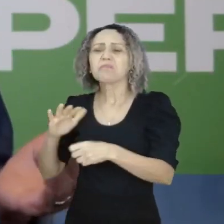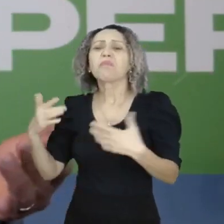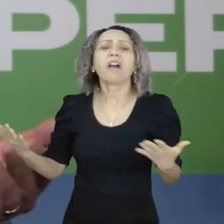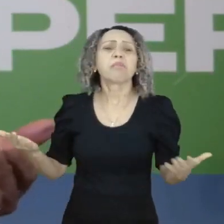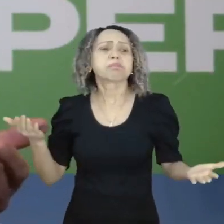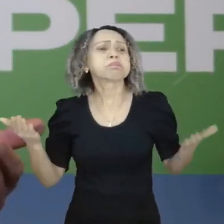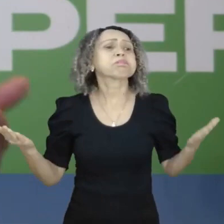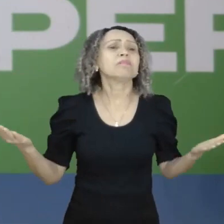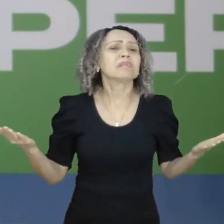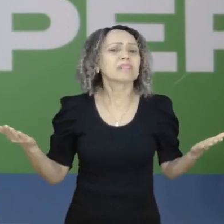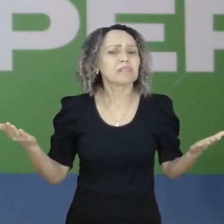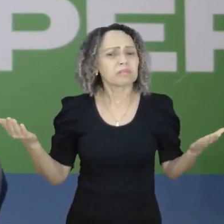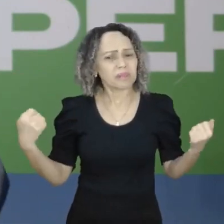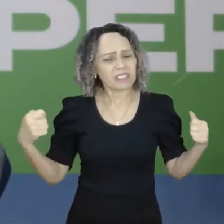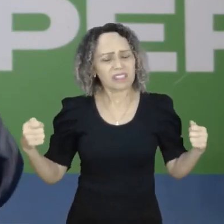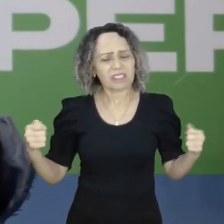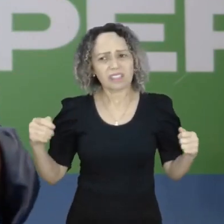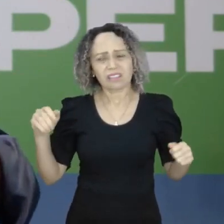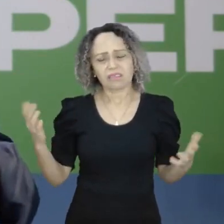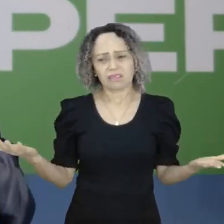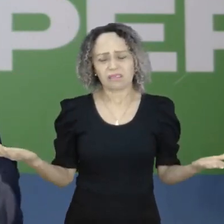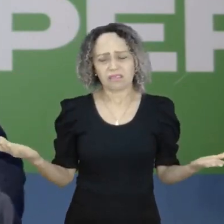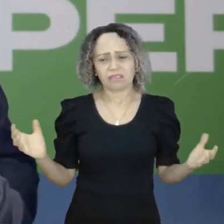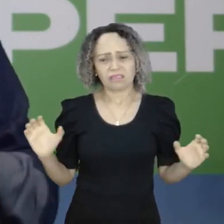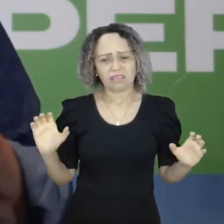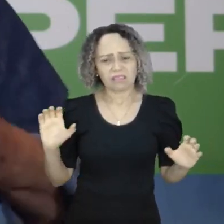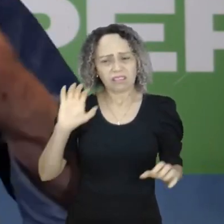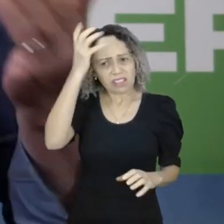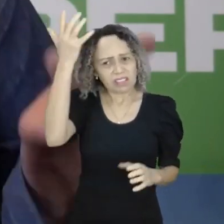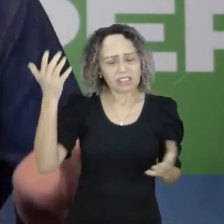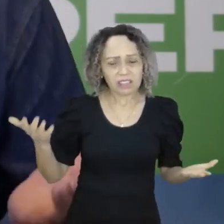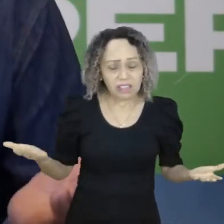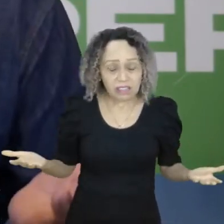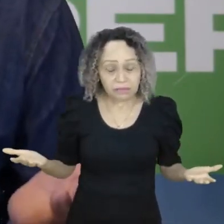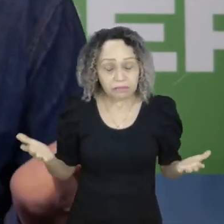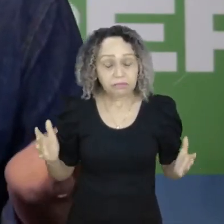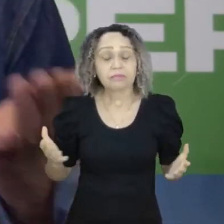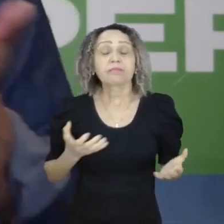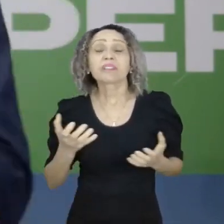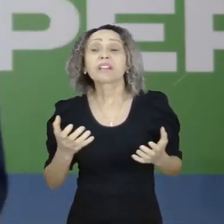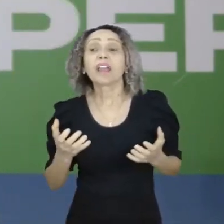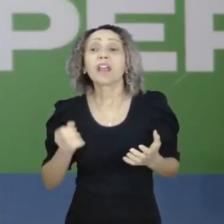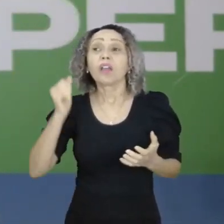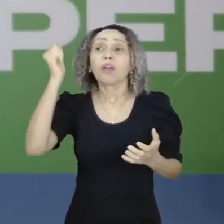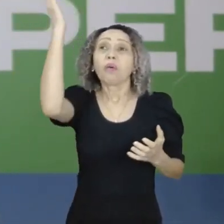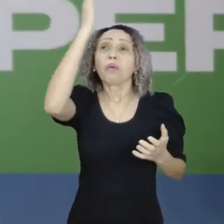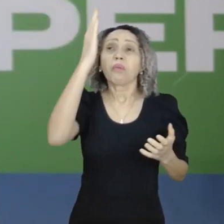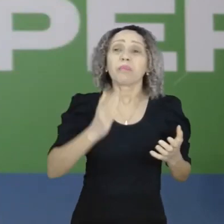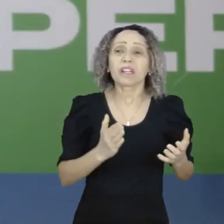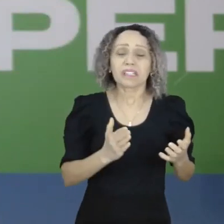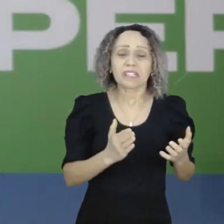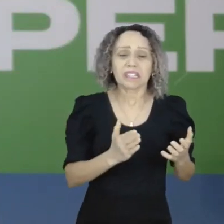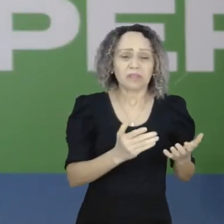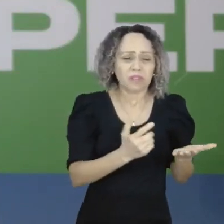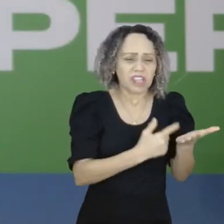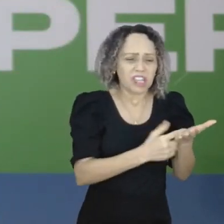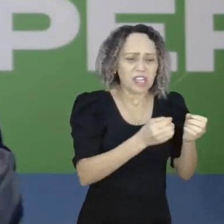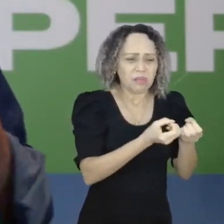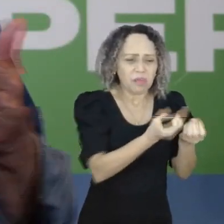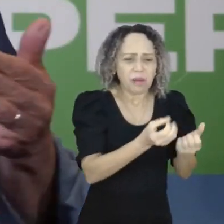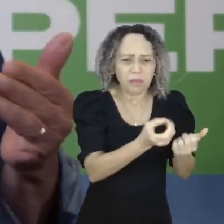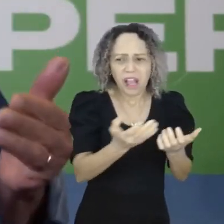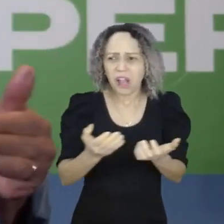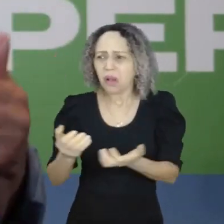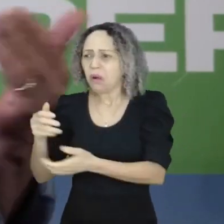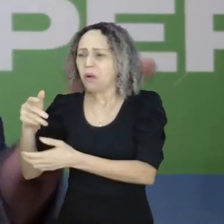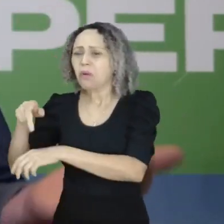está em jogo. Se a gente quer votar num país, sabe, que distribua livros ou num país que distribua armas. Se a gente quer